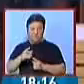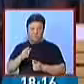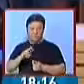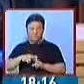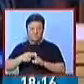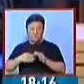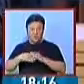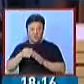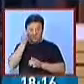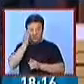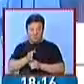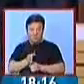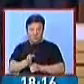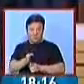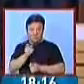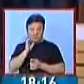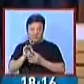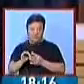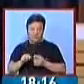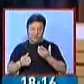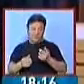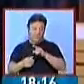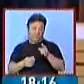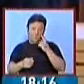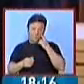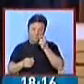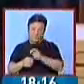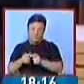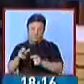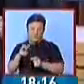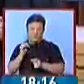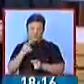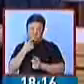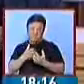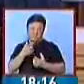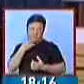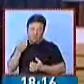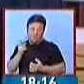rigoroso. Características que quem conhece o agora reitor emérito evidencia.